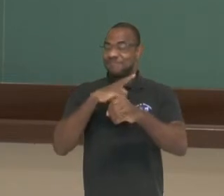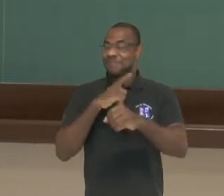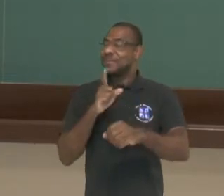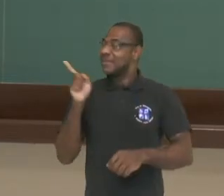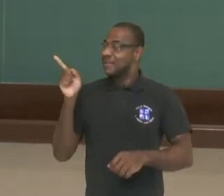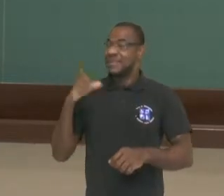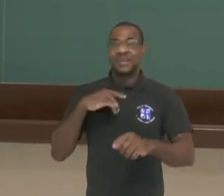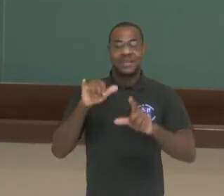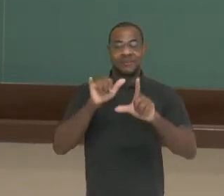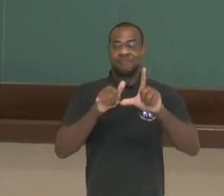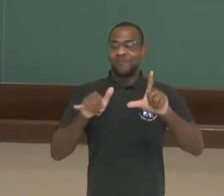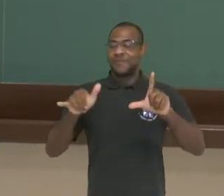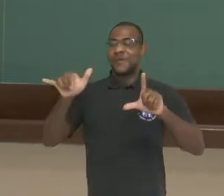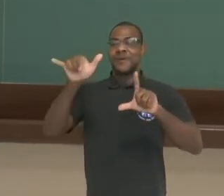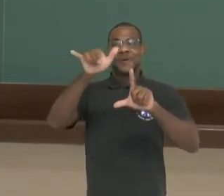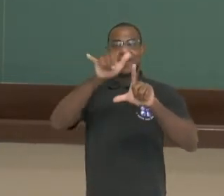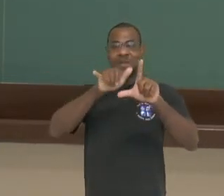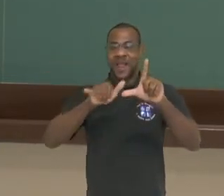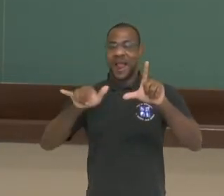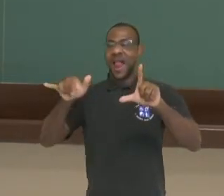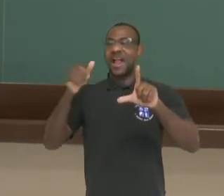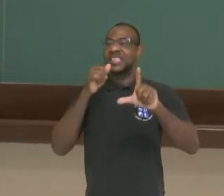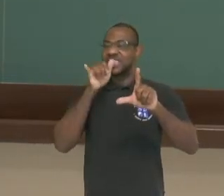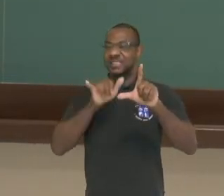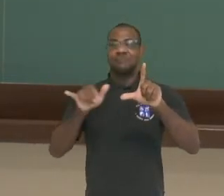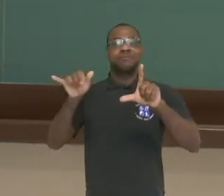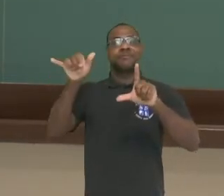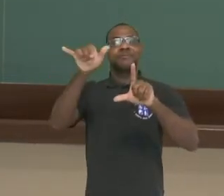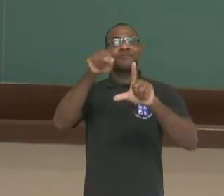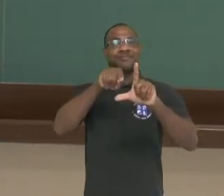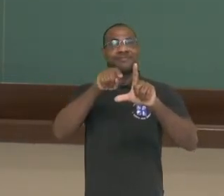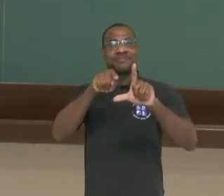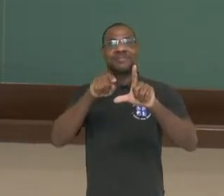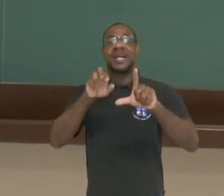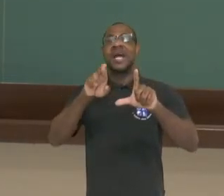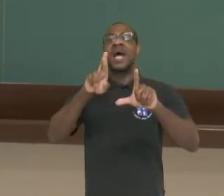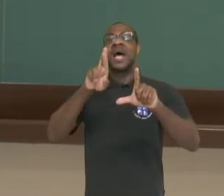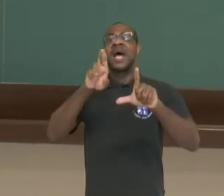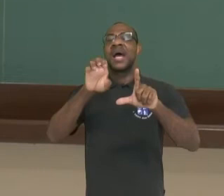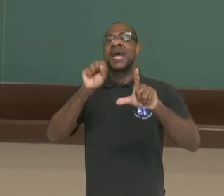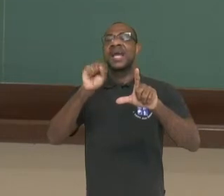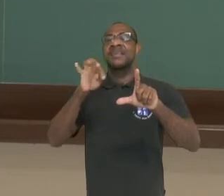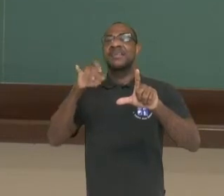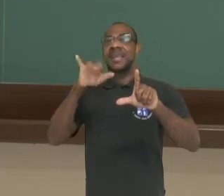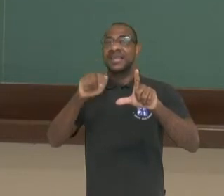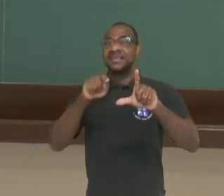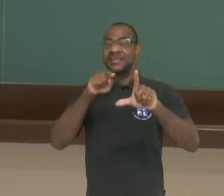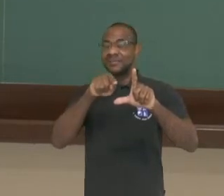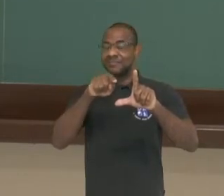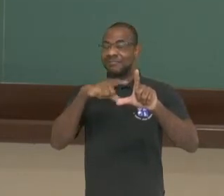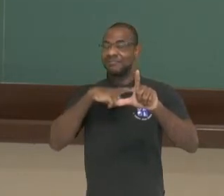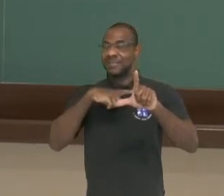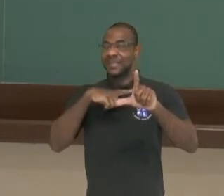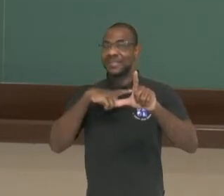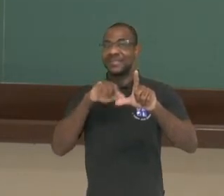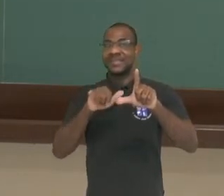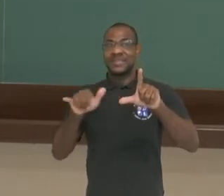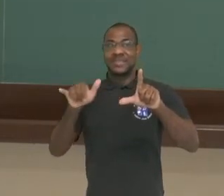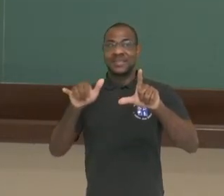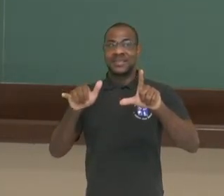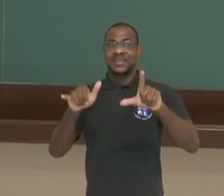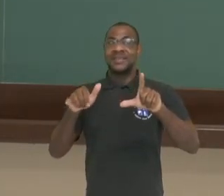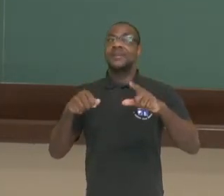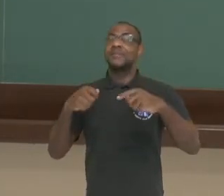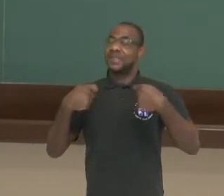vai passar ali, no caso, na resistência. Falando em eletricidade, corrente elétrica, a